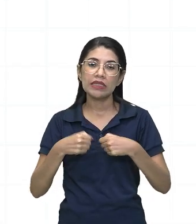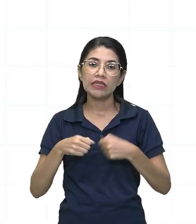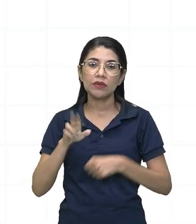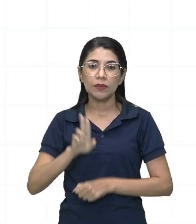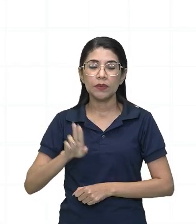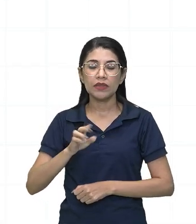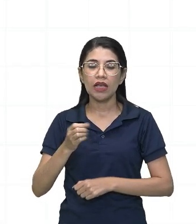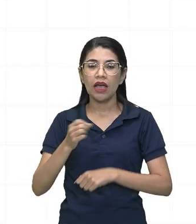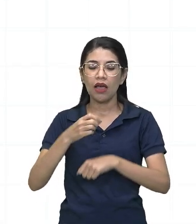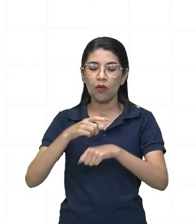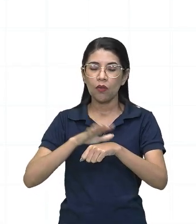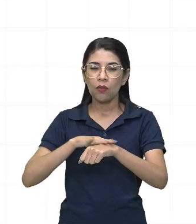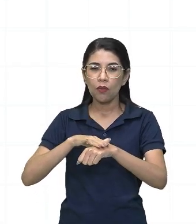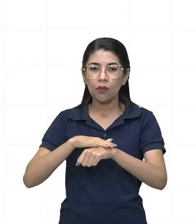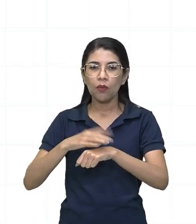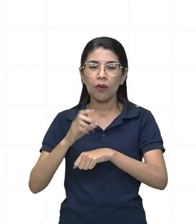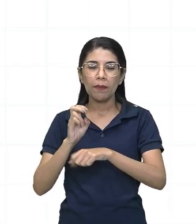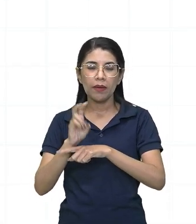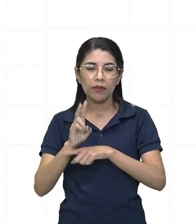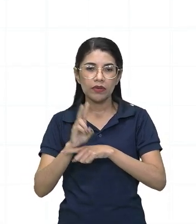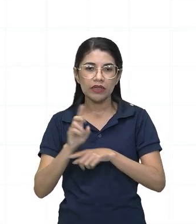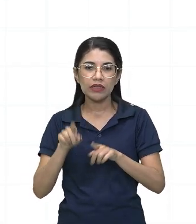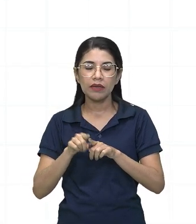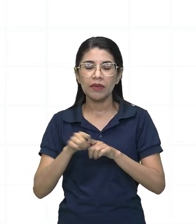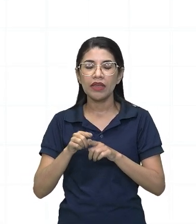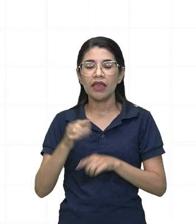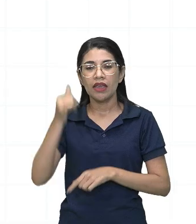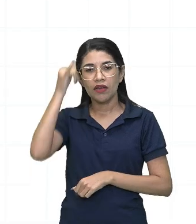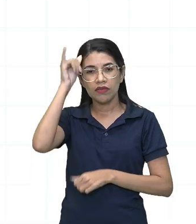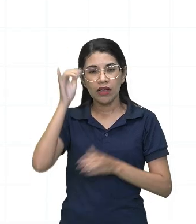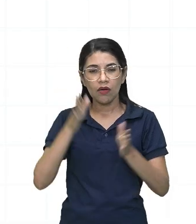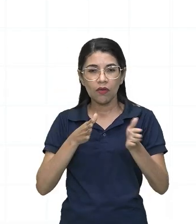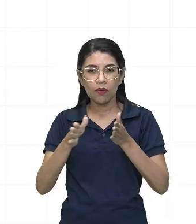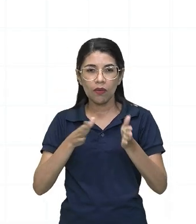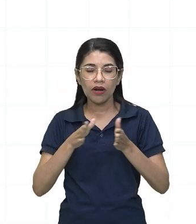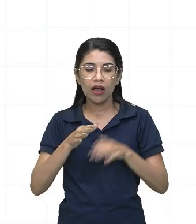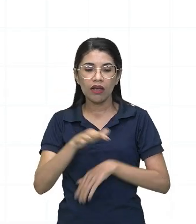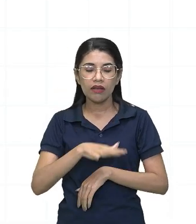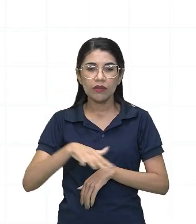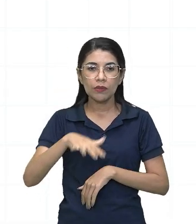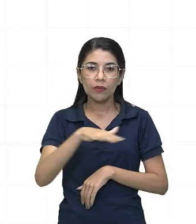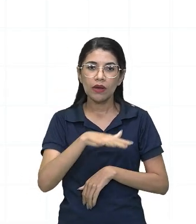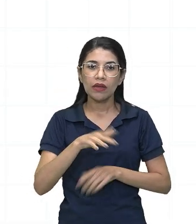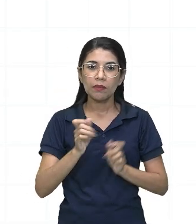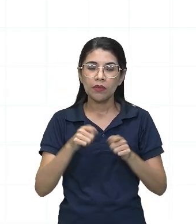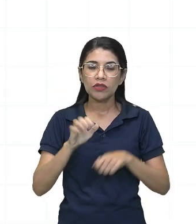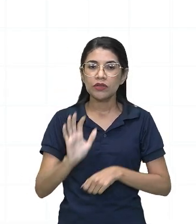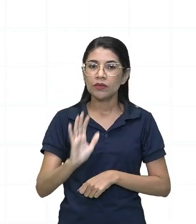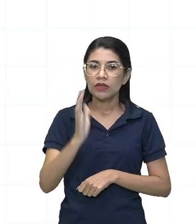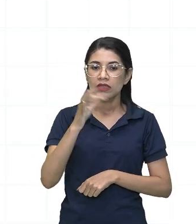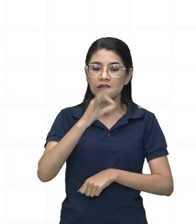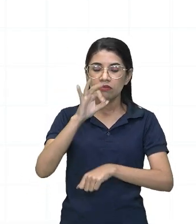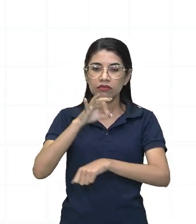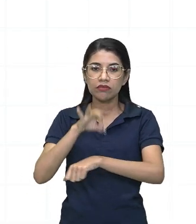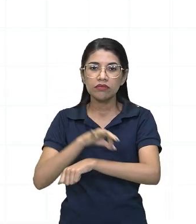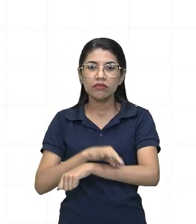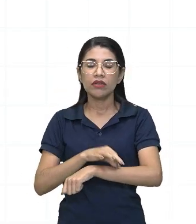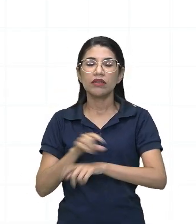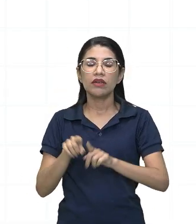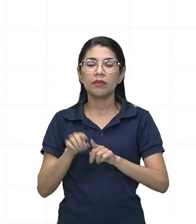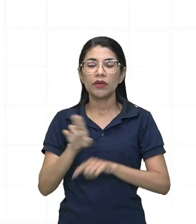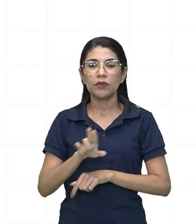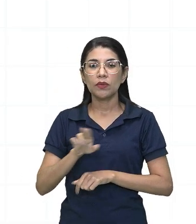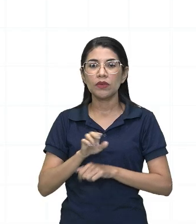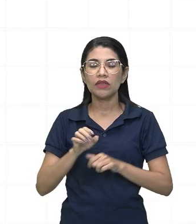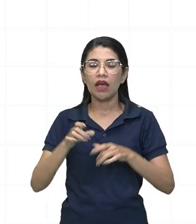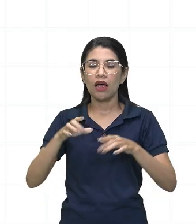repelentes, evitar os horários e ambientes onde esses vetores possam ter atividade, utilização de mosquiteiros